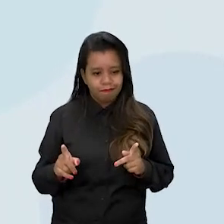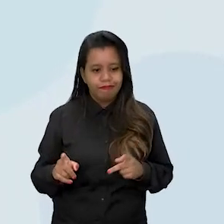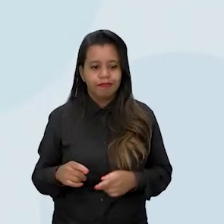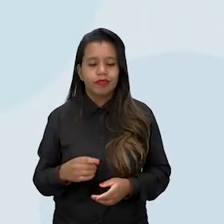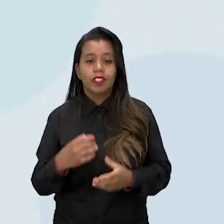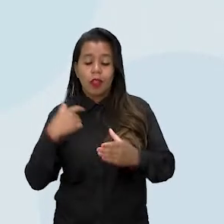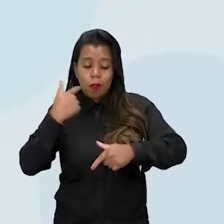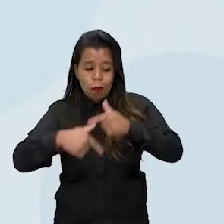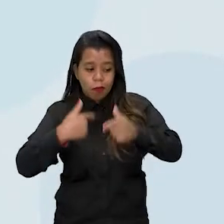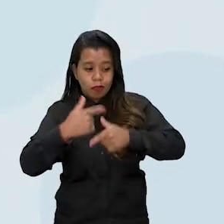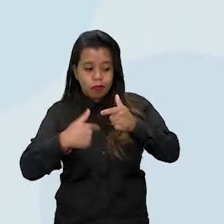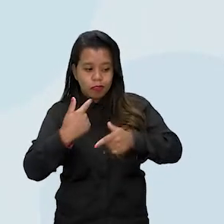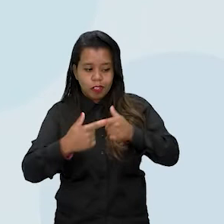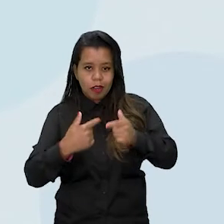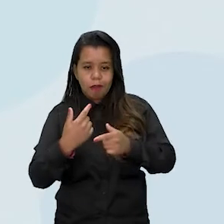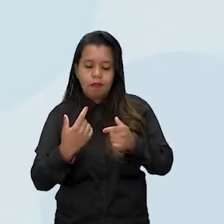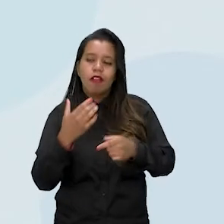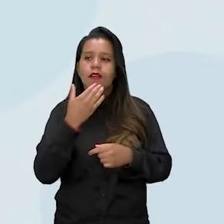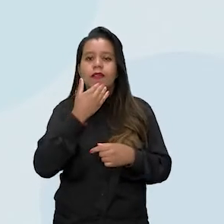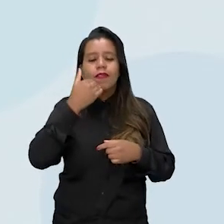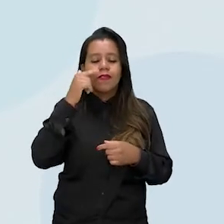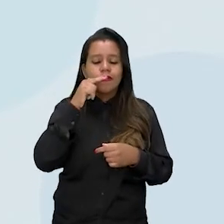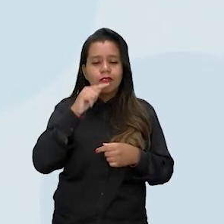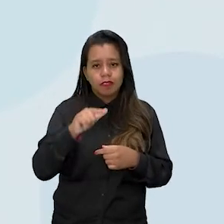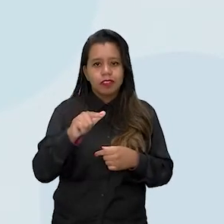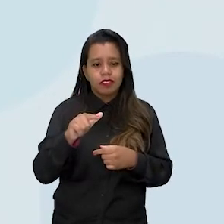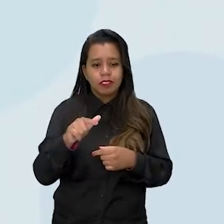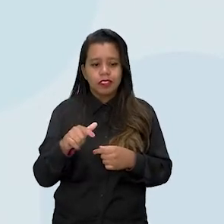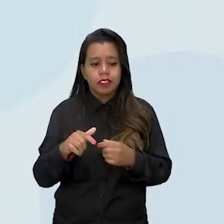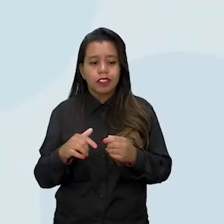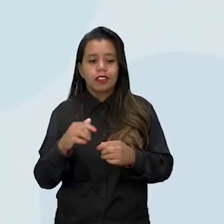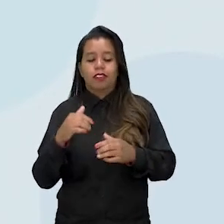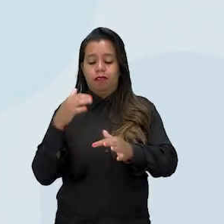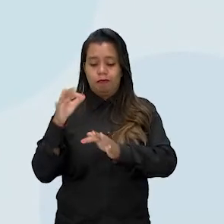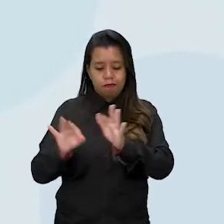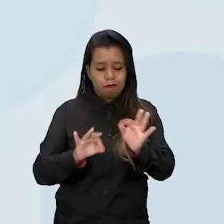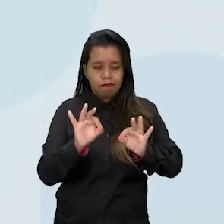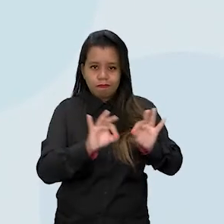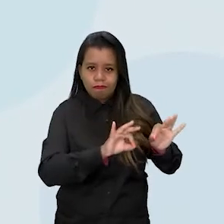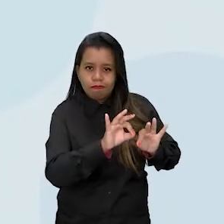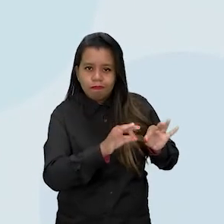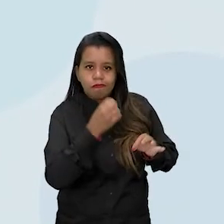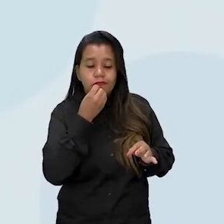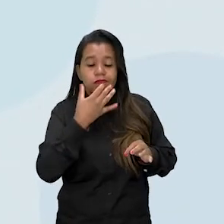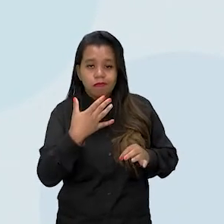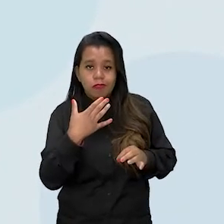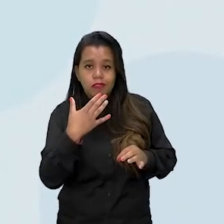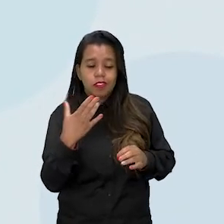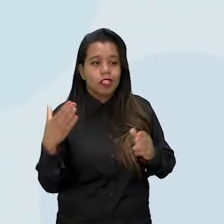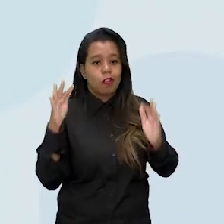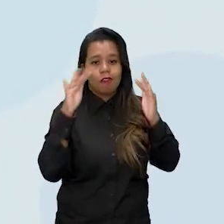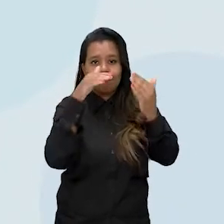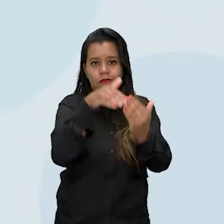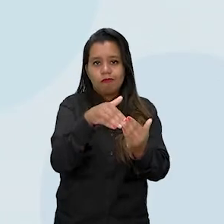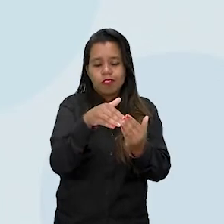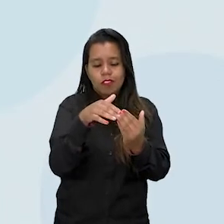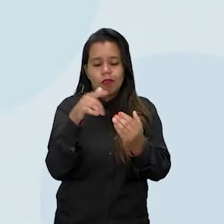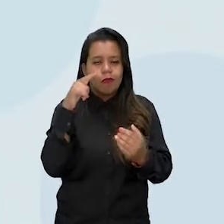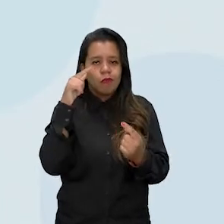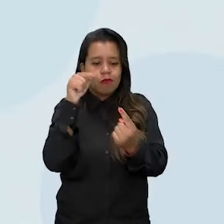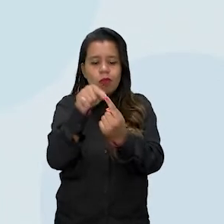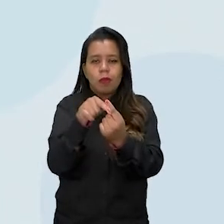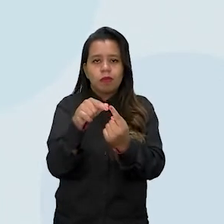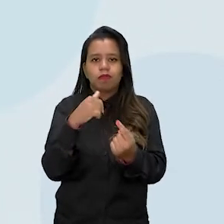com eficiência, mas sem eficácia, é inútil, por mais bem feito que tenha sido. Então, por mais que